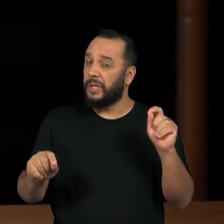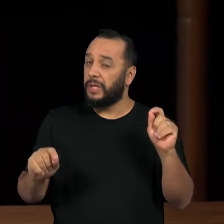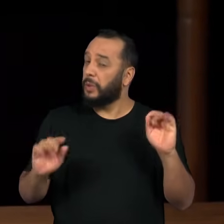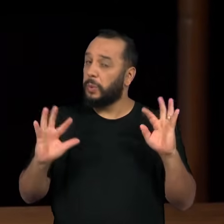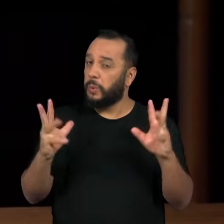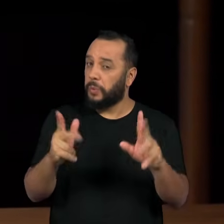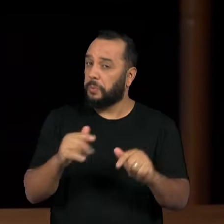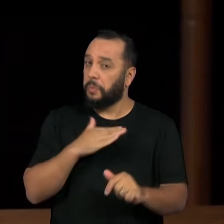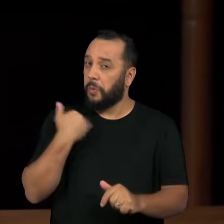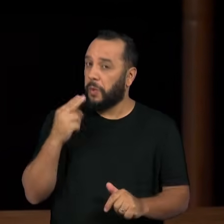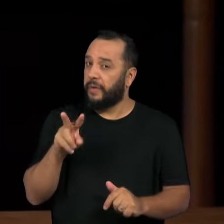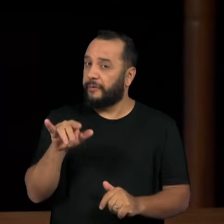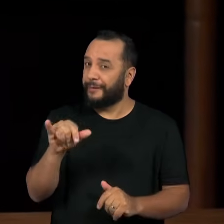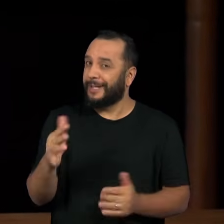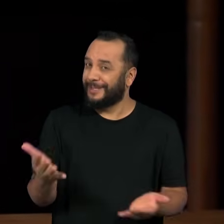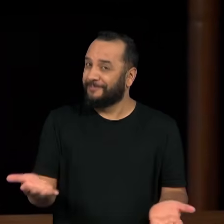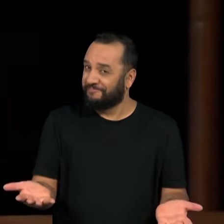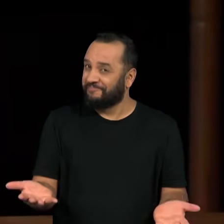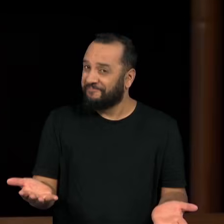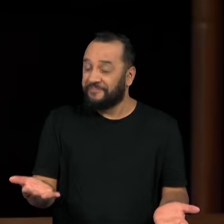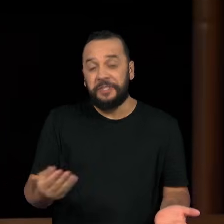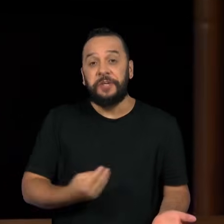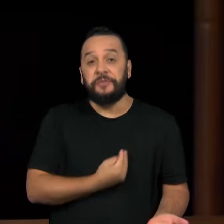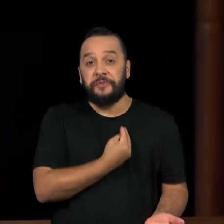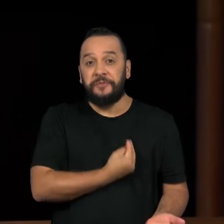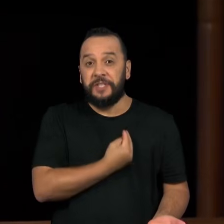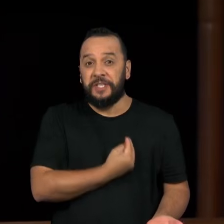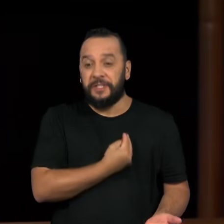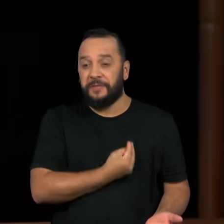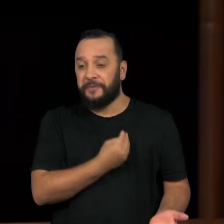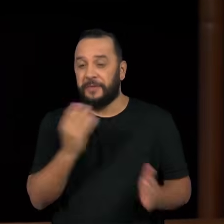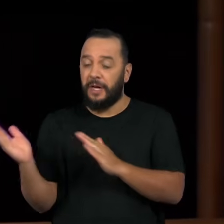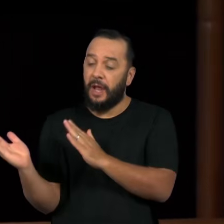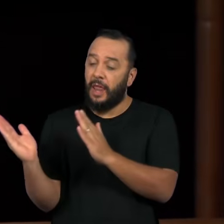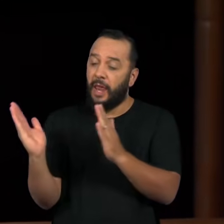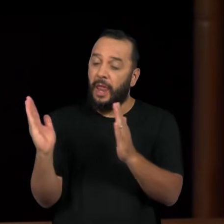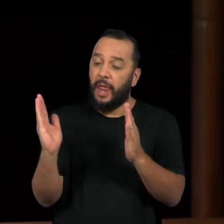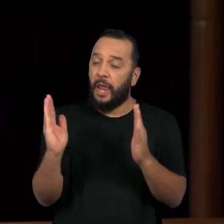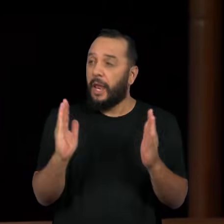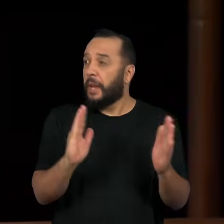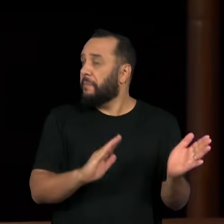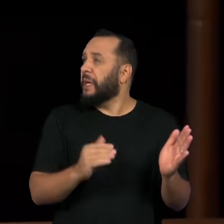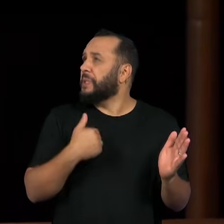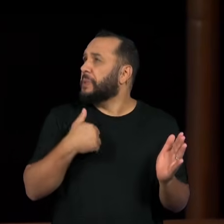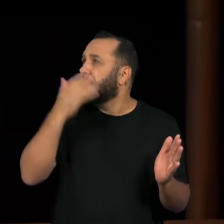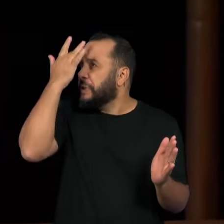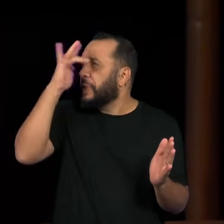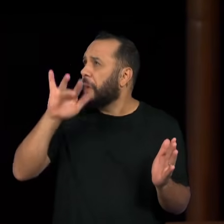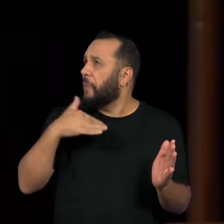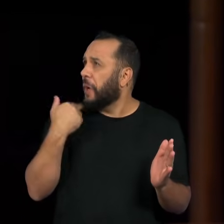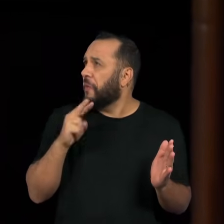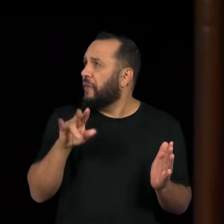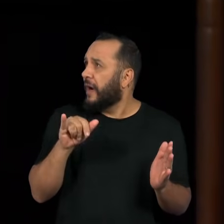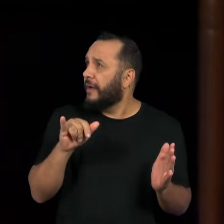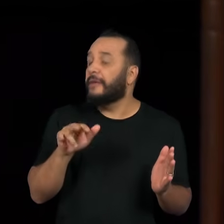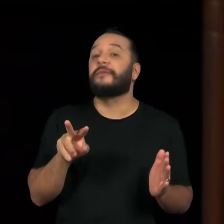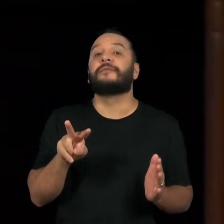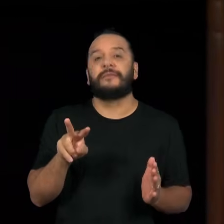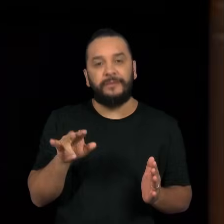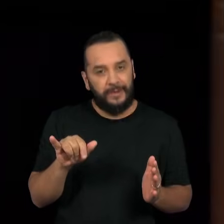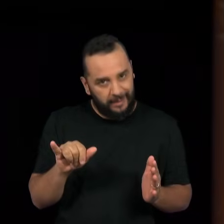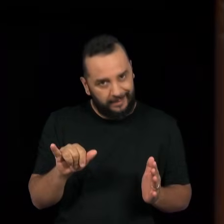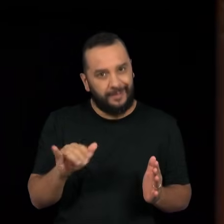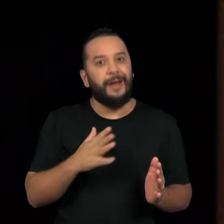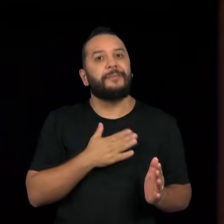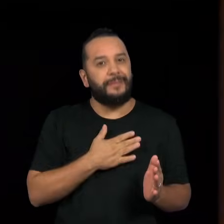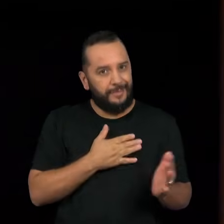morrer. Todo mundo sabe e vive como se não soubesse. A minha convidada vai contra o tabu e